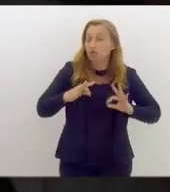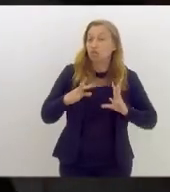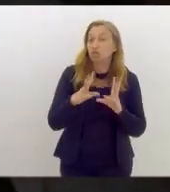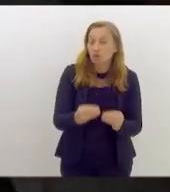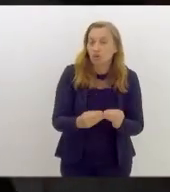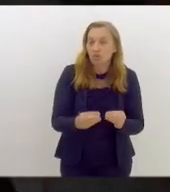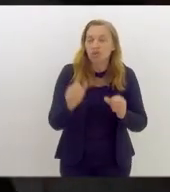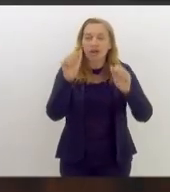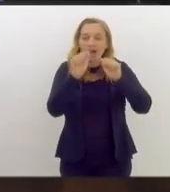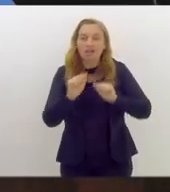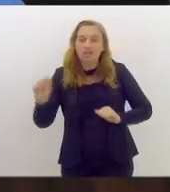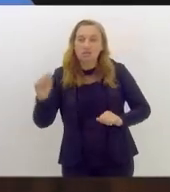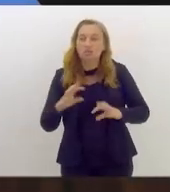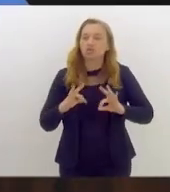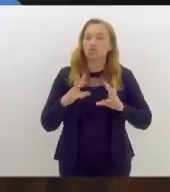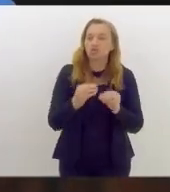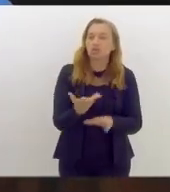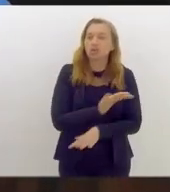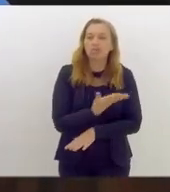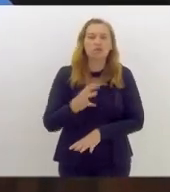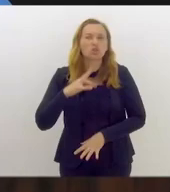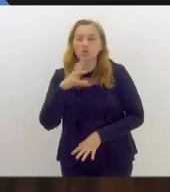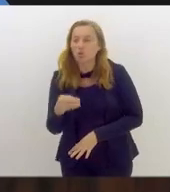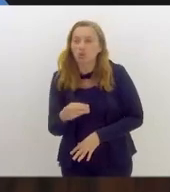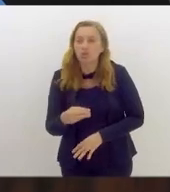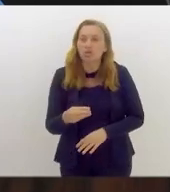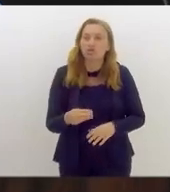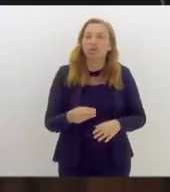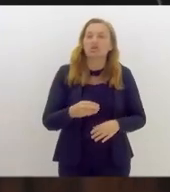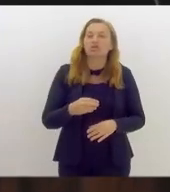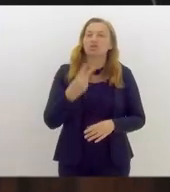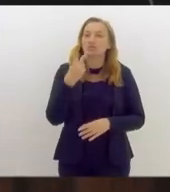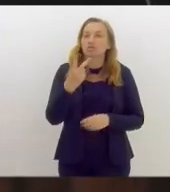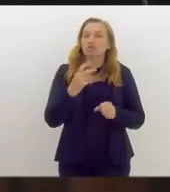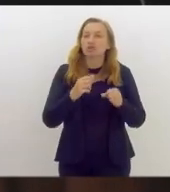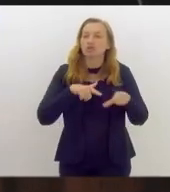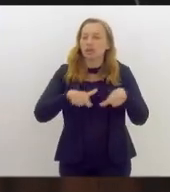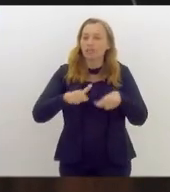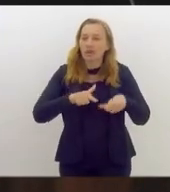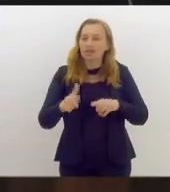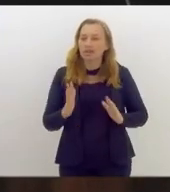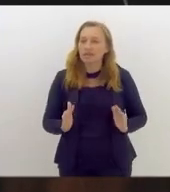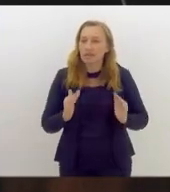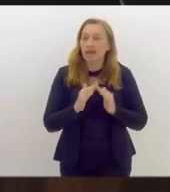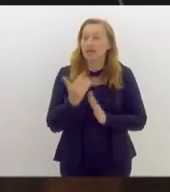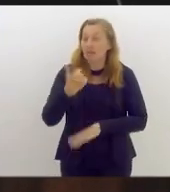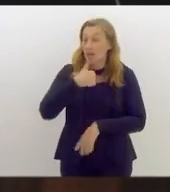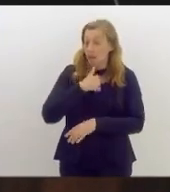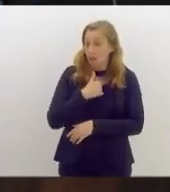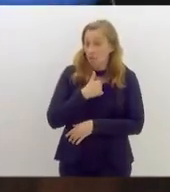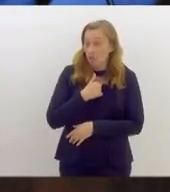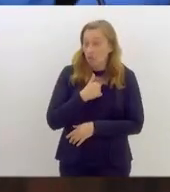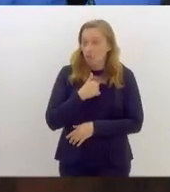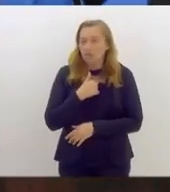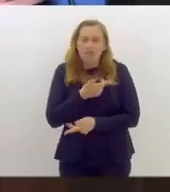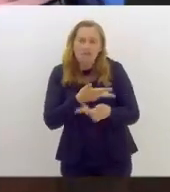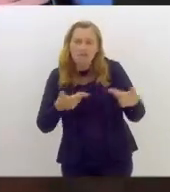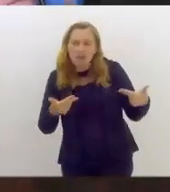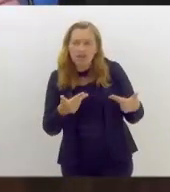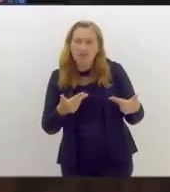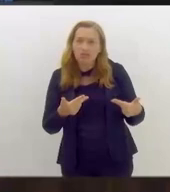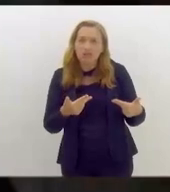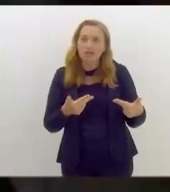assessor de todo mundo é um amigo de todo mundo durante dois mandatos aqui nessa casa eu inúmeras vezes